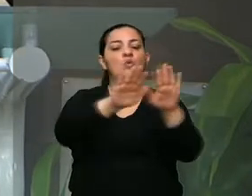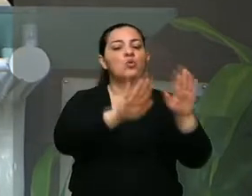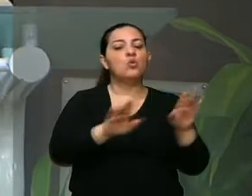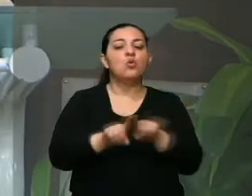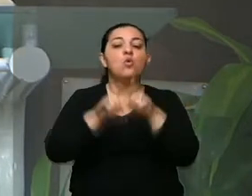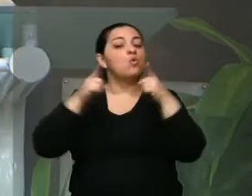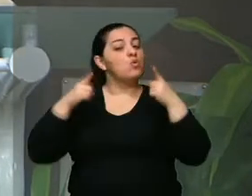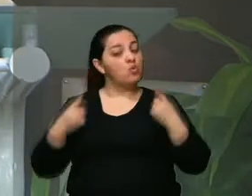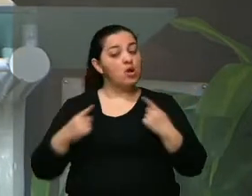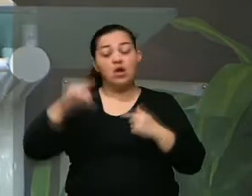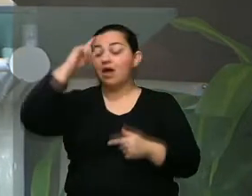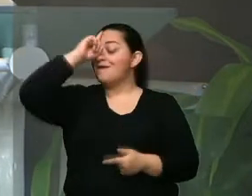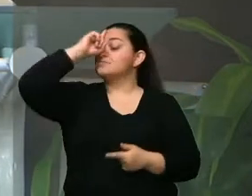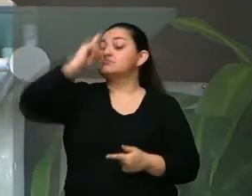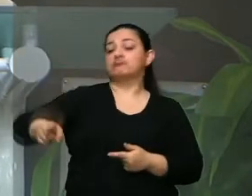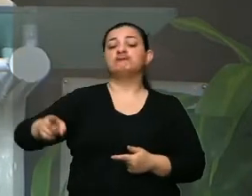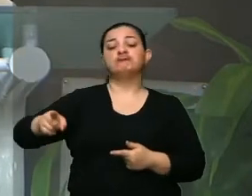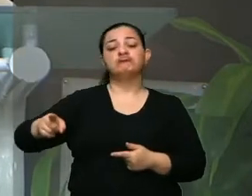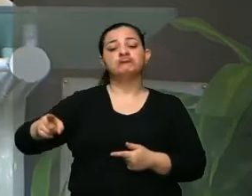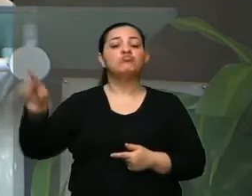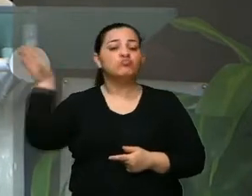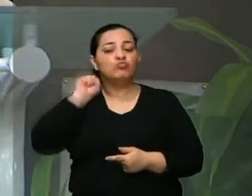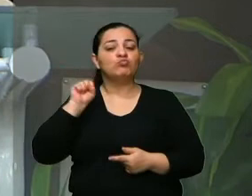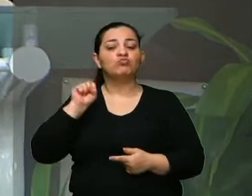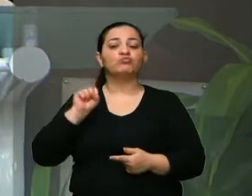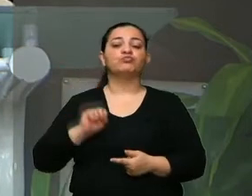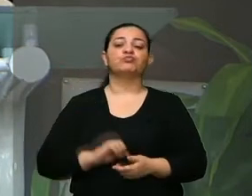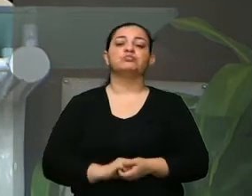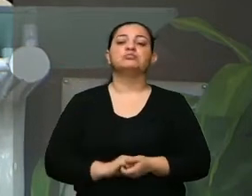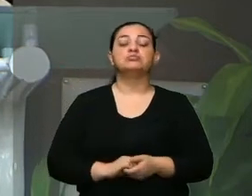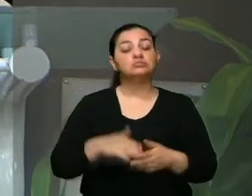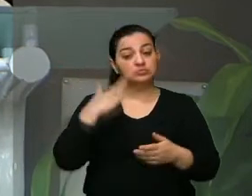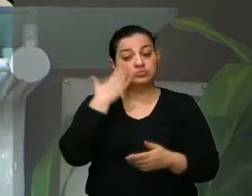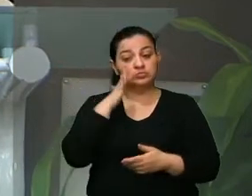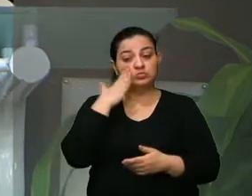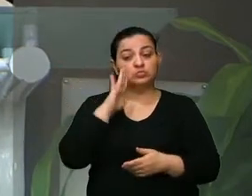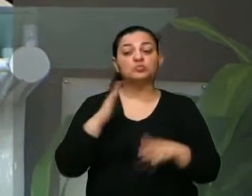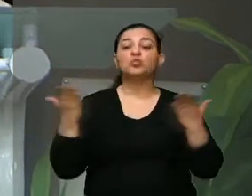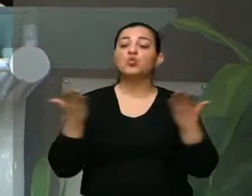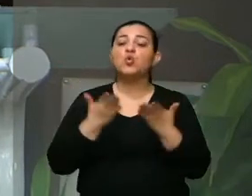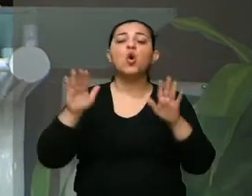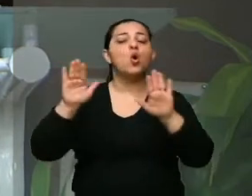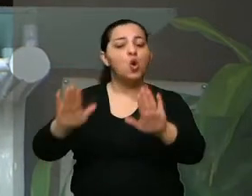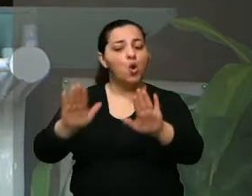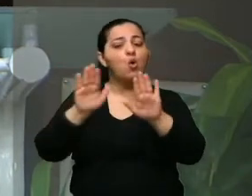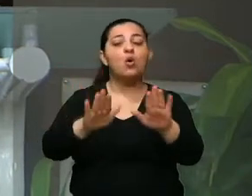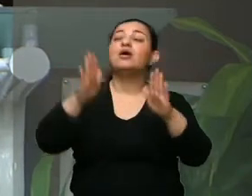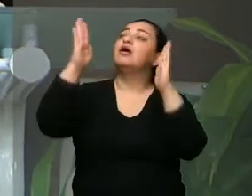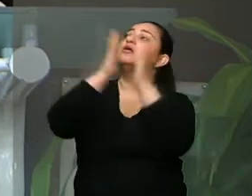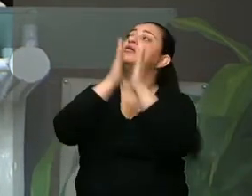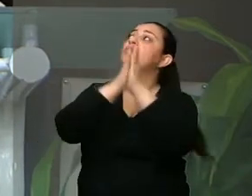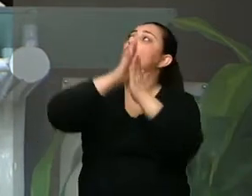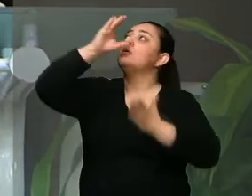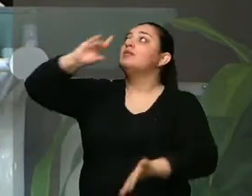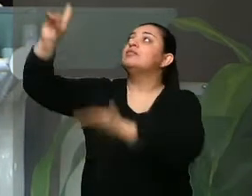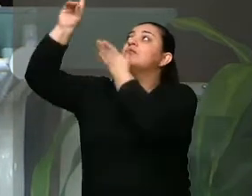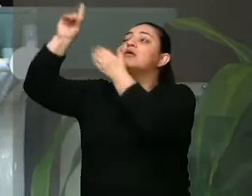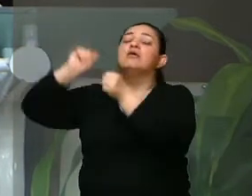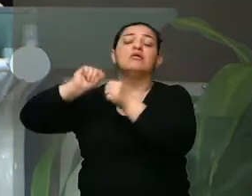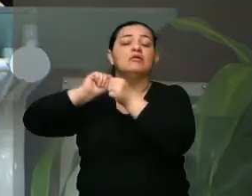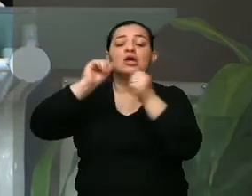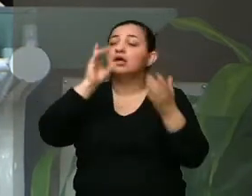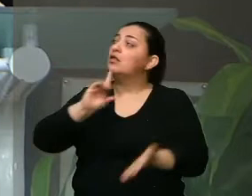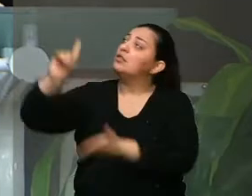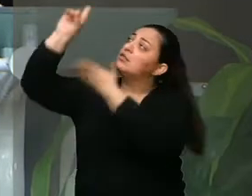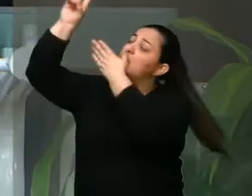então você ordenar a isto tendeu hoje a gente ora deus faz isso deus faz